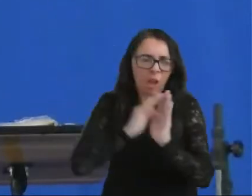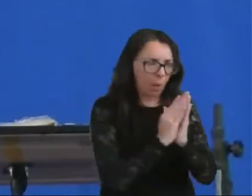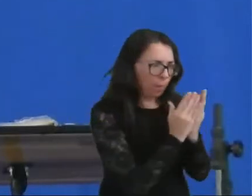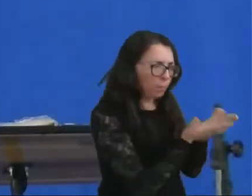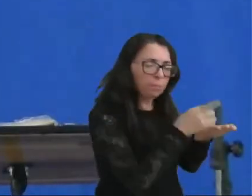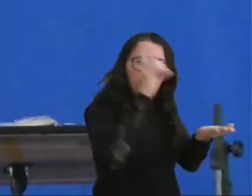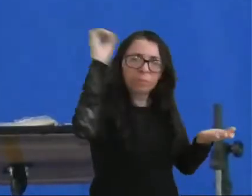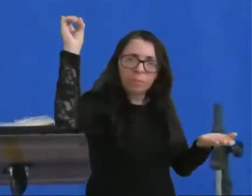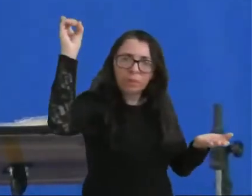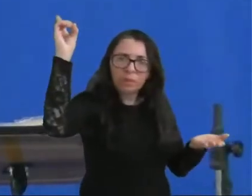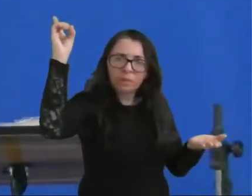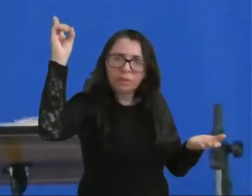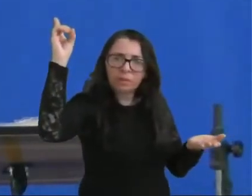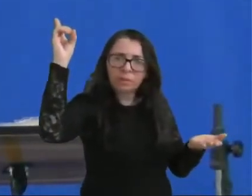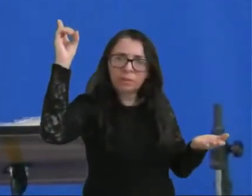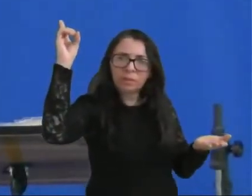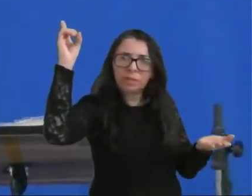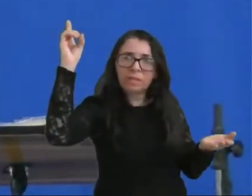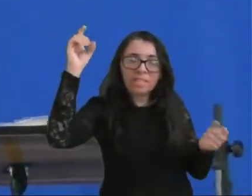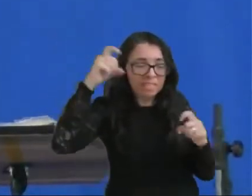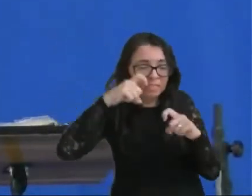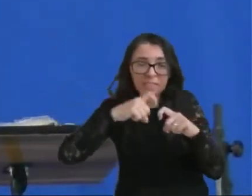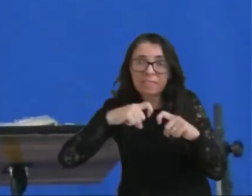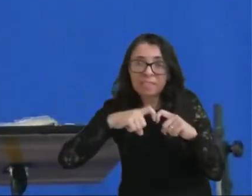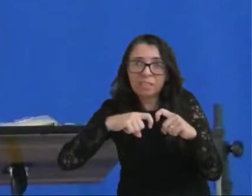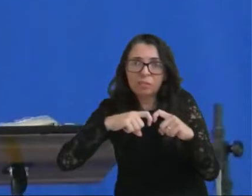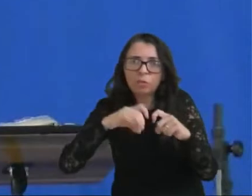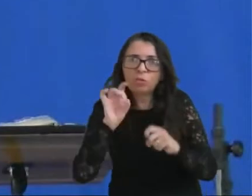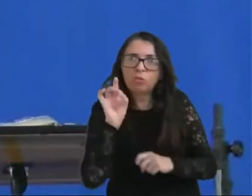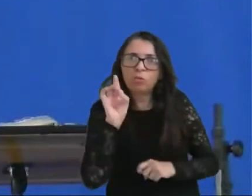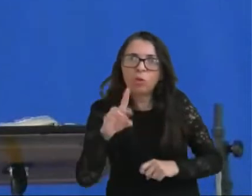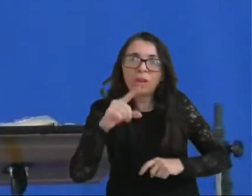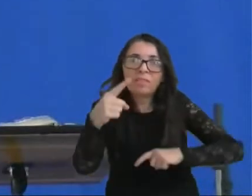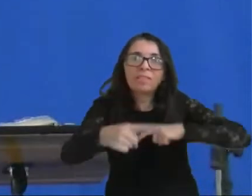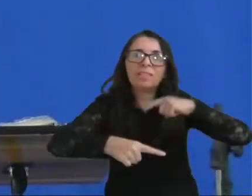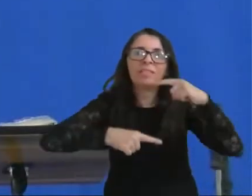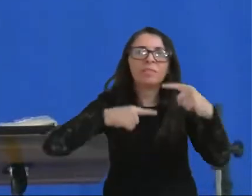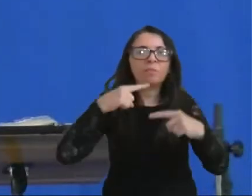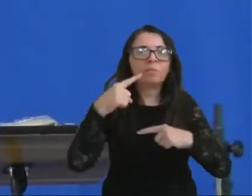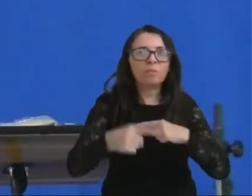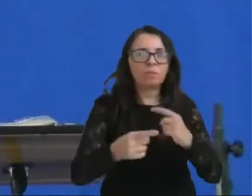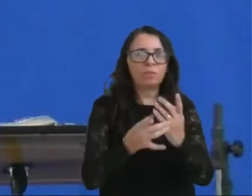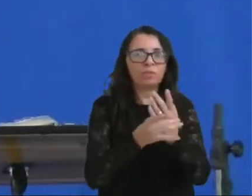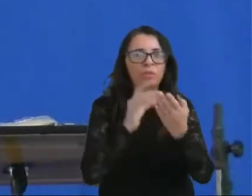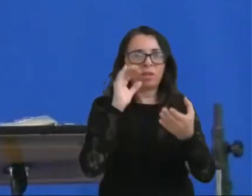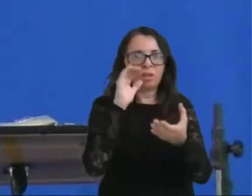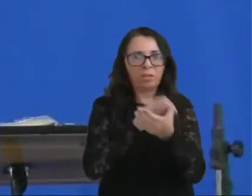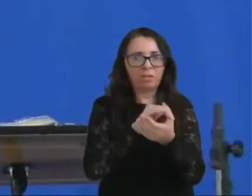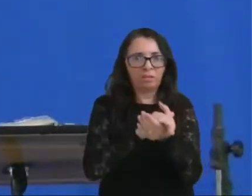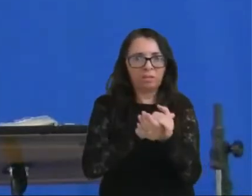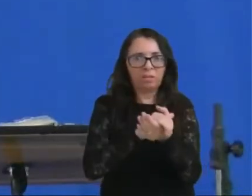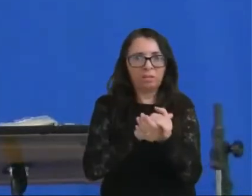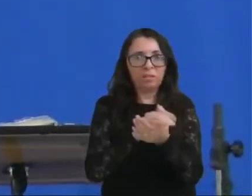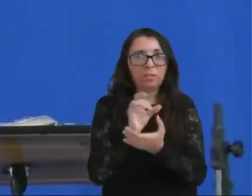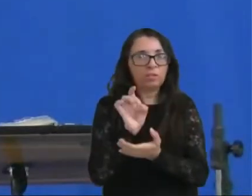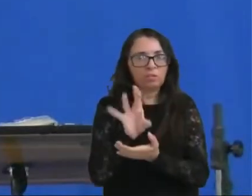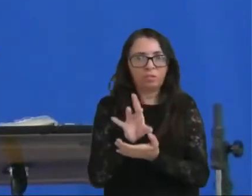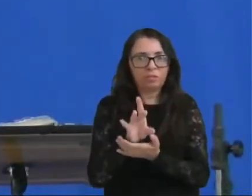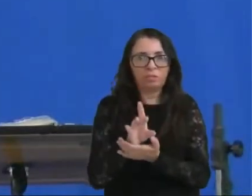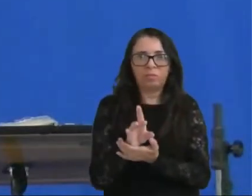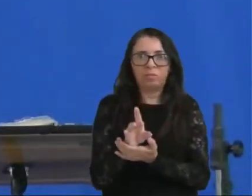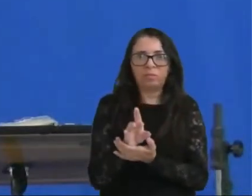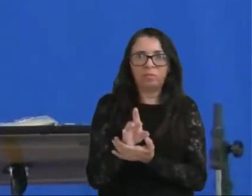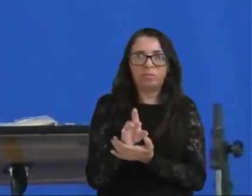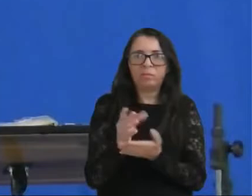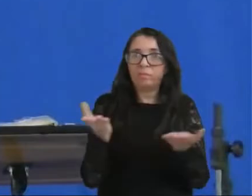Afinal de contas, nós podemos, porque nós vamos fazer na carne. Eles acabavam estimulando a